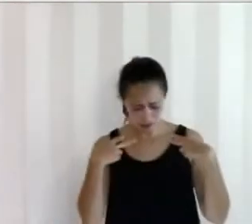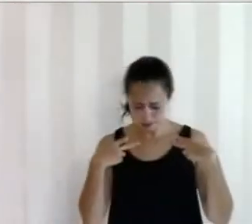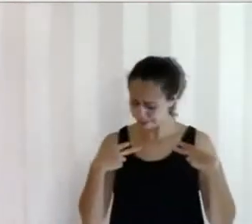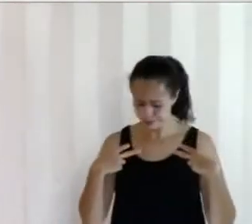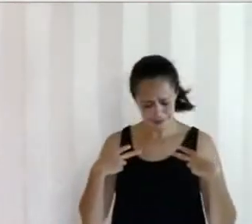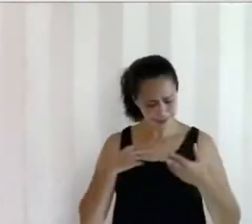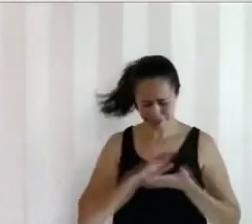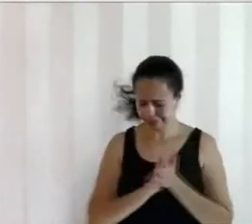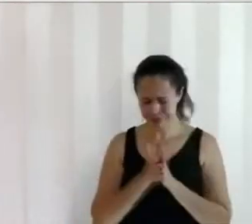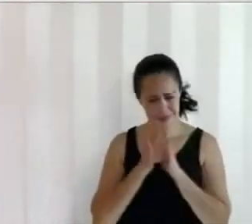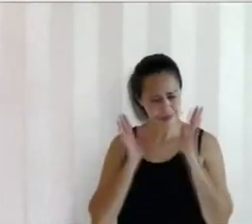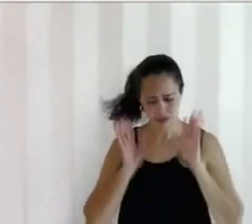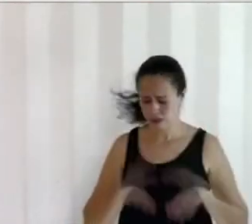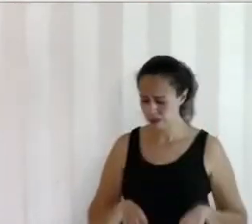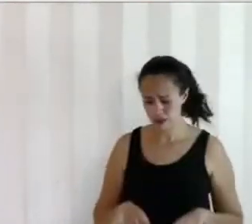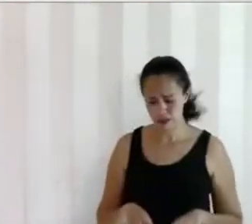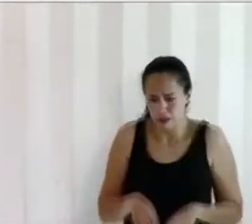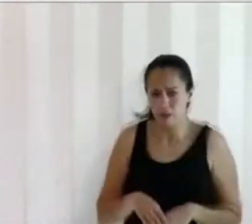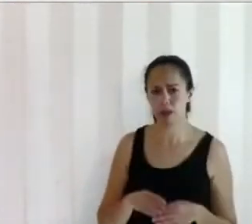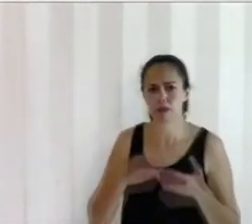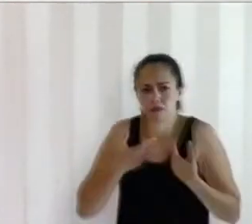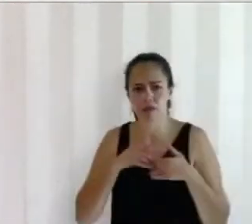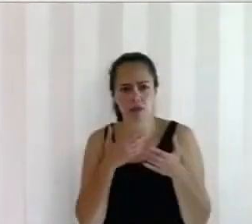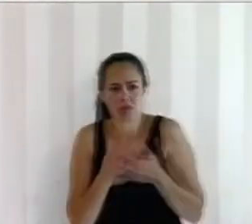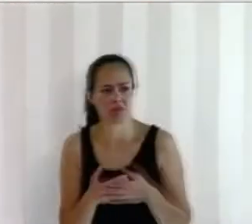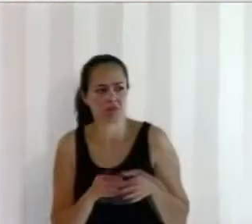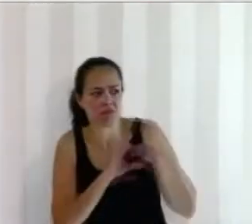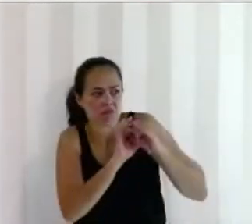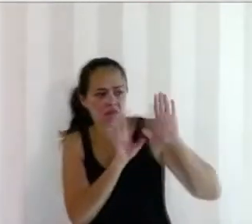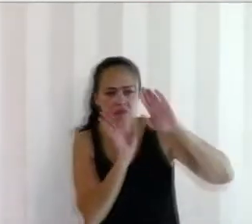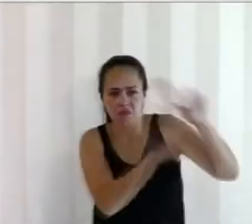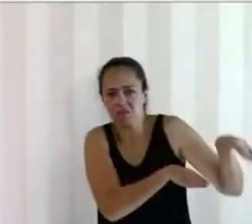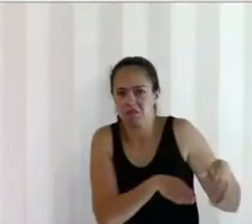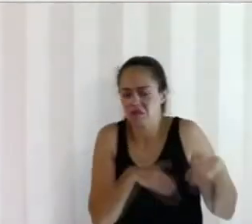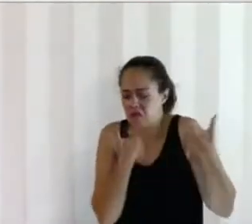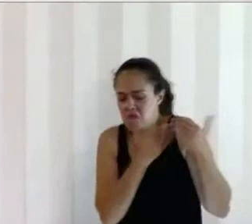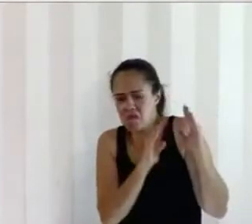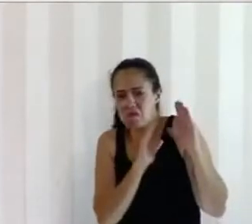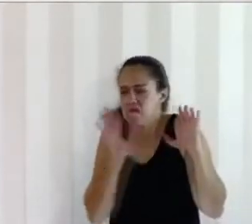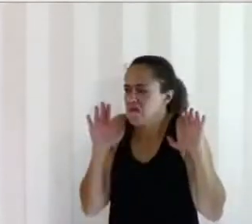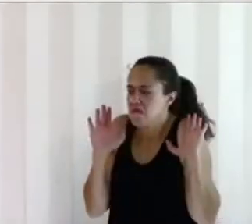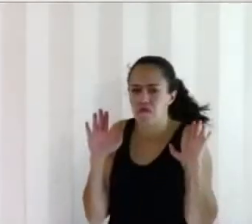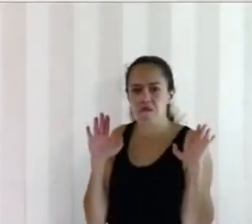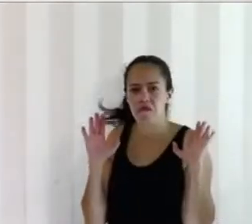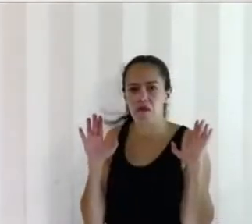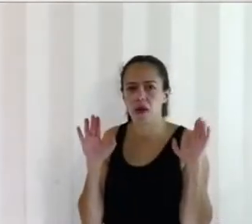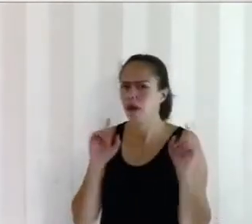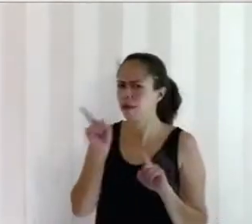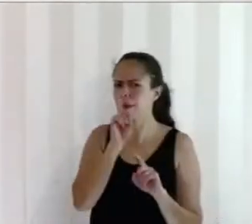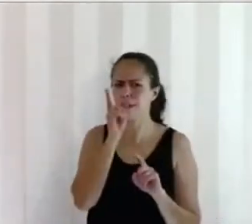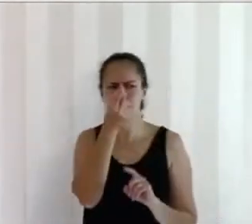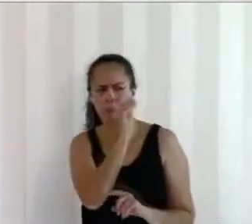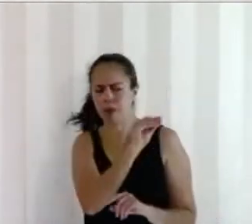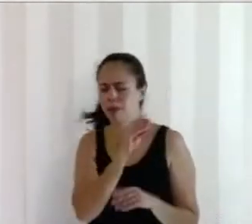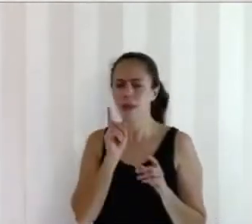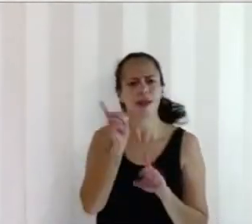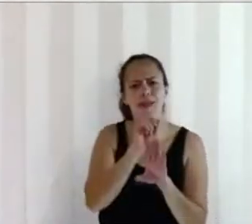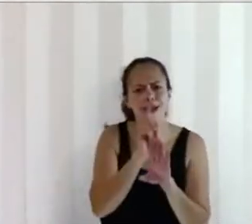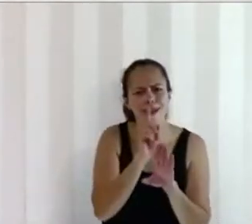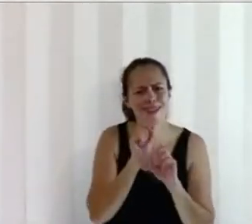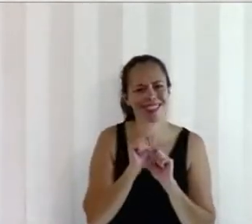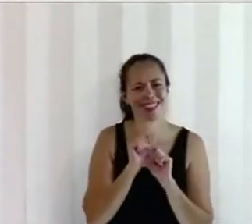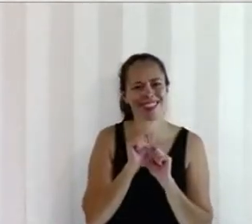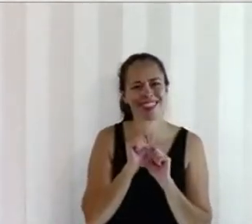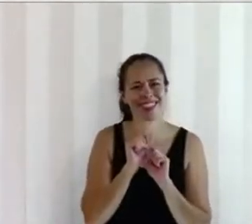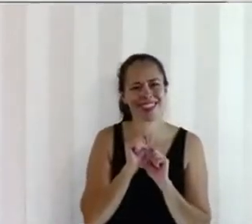alegra. Assim também é com Deus. Então, como nós não podemos cumprir perfeitamente a lei,